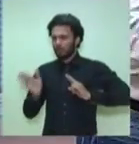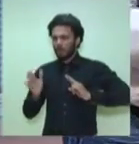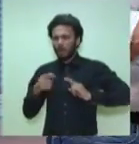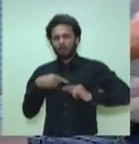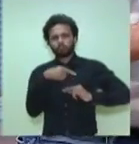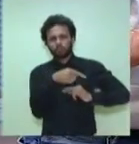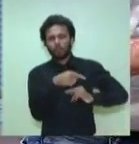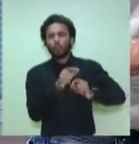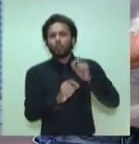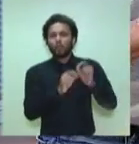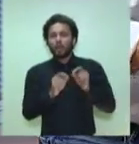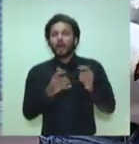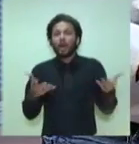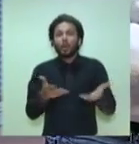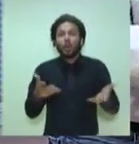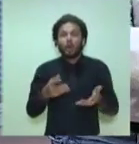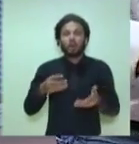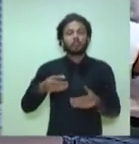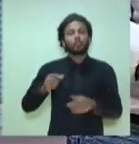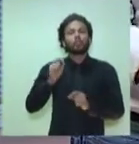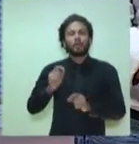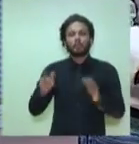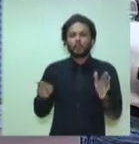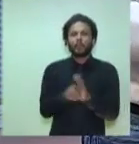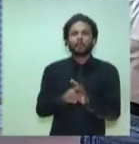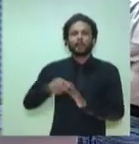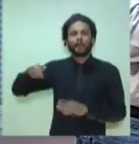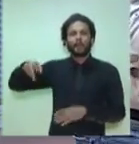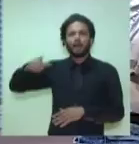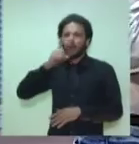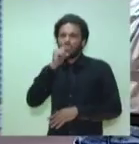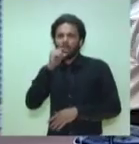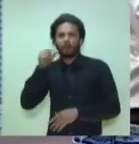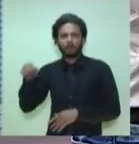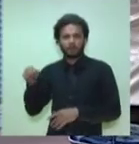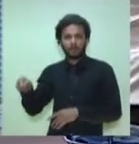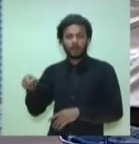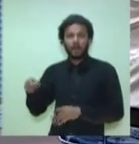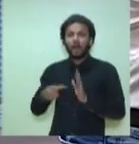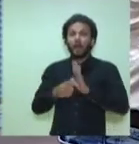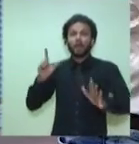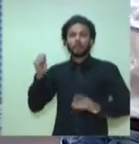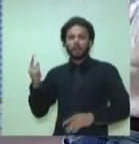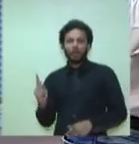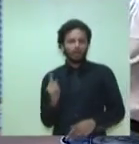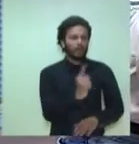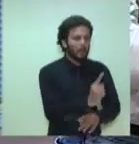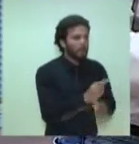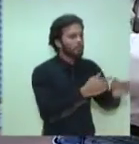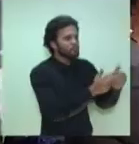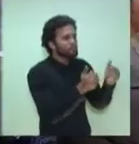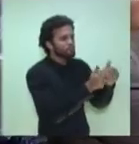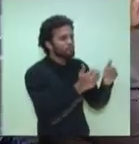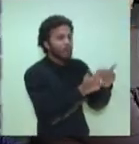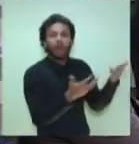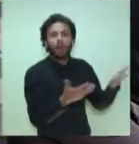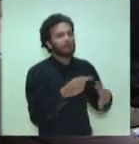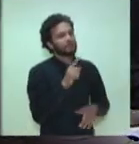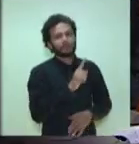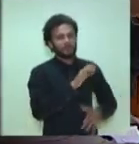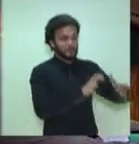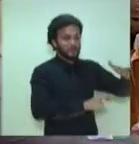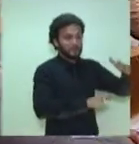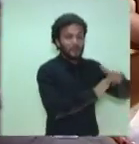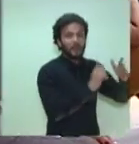Prefeitura. A bola passou para Manaus Ambiental. Antigamente, o cidadão teria que ir lá e requerer o benefício. Agora, a Manaus Ambiental, ela